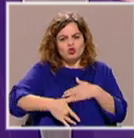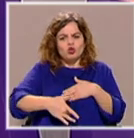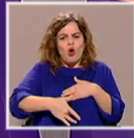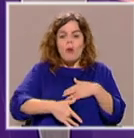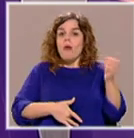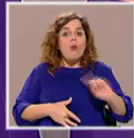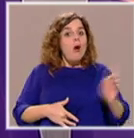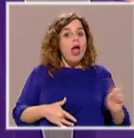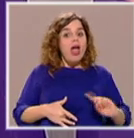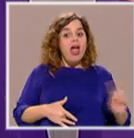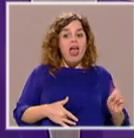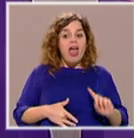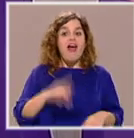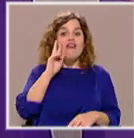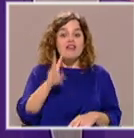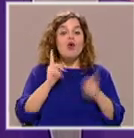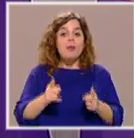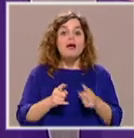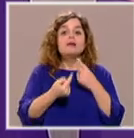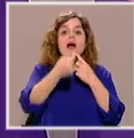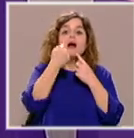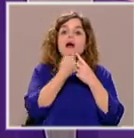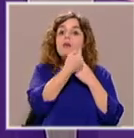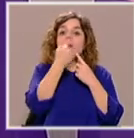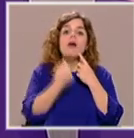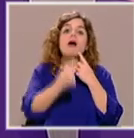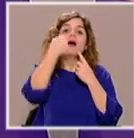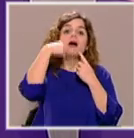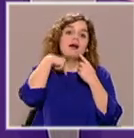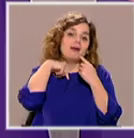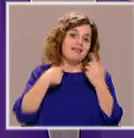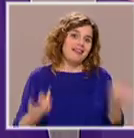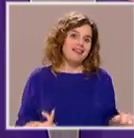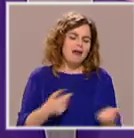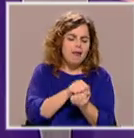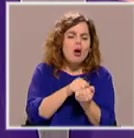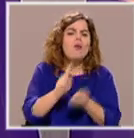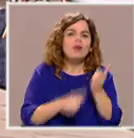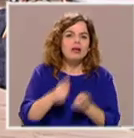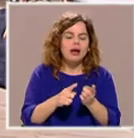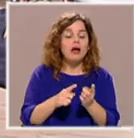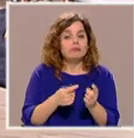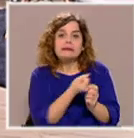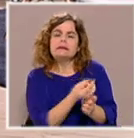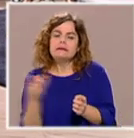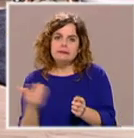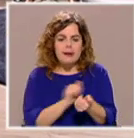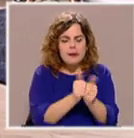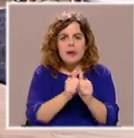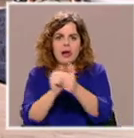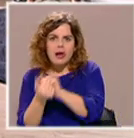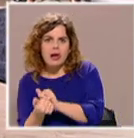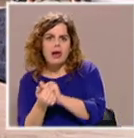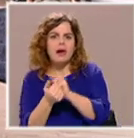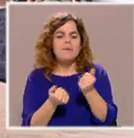assim. Verificaram então que a digestão inicia-se logo na boca. Então a digestão não é nada mais, nada menos do que um conjunto de transformações mecânicas e